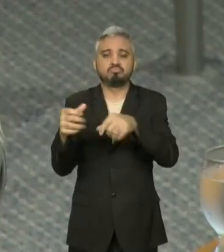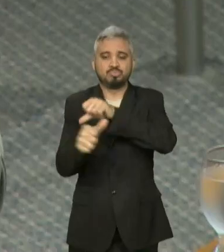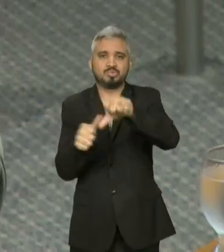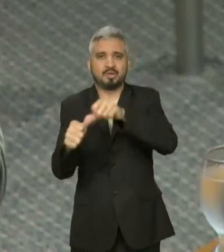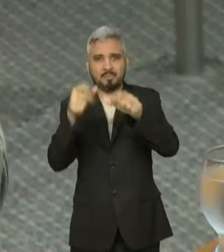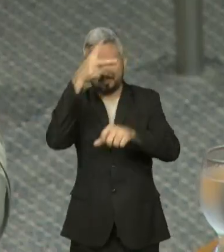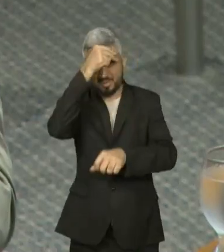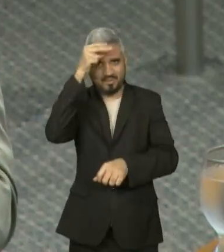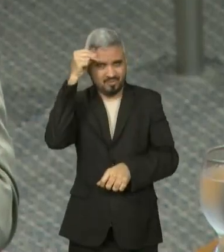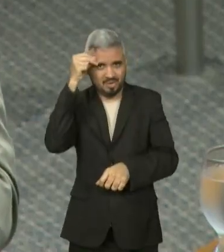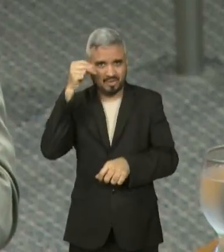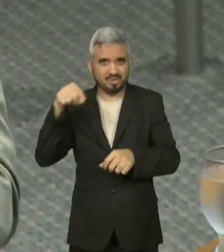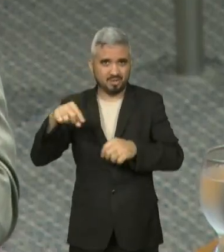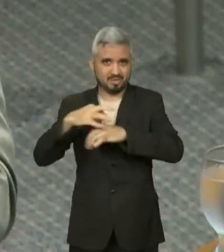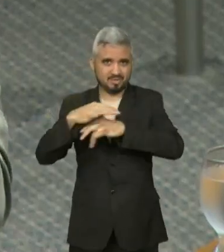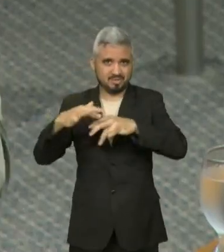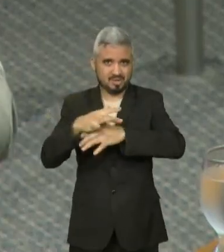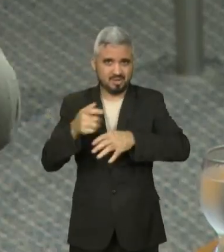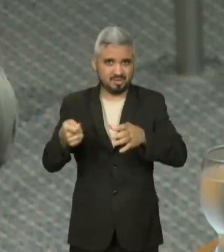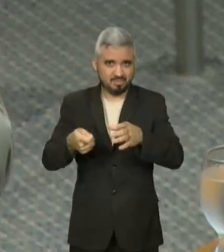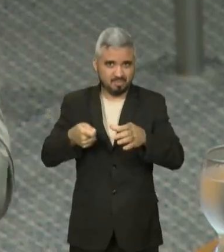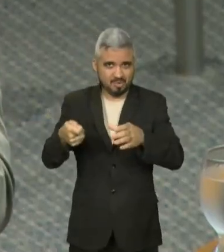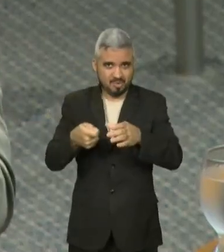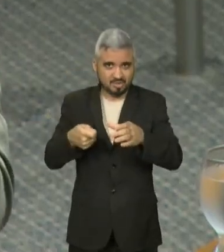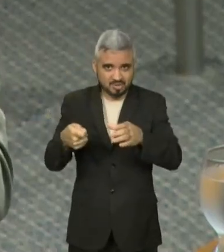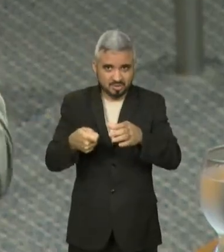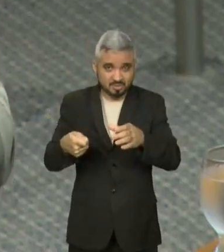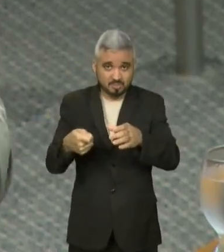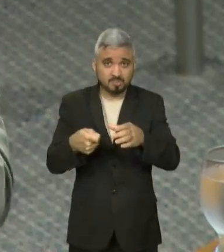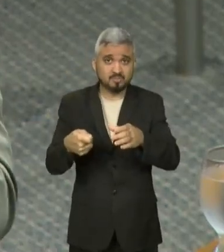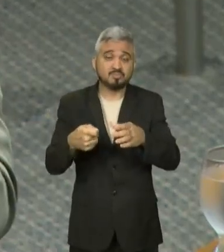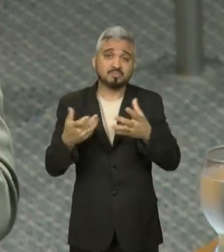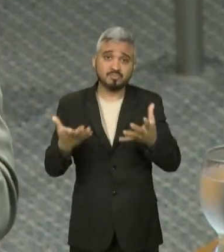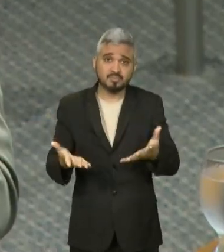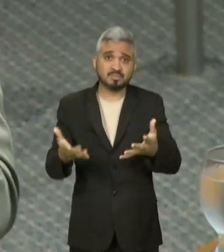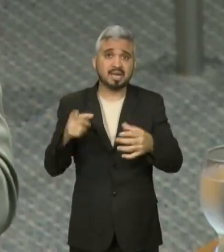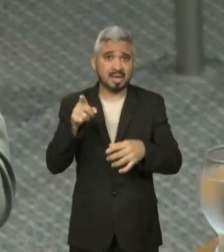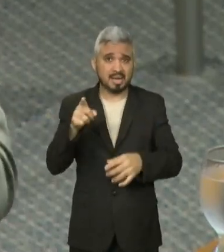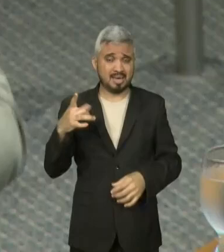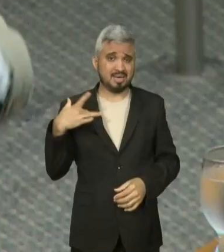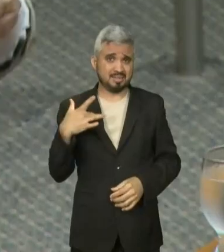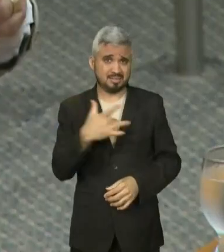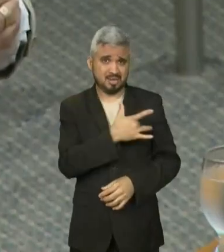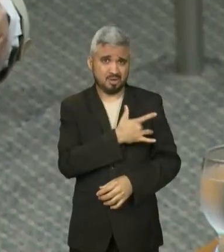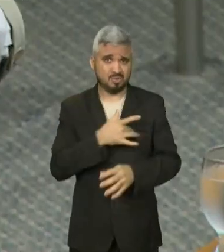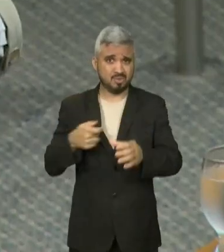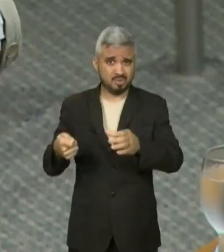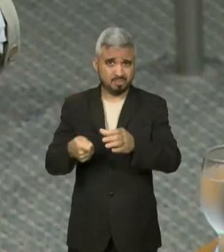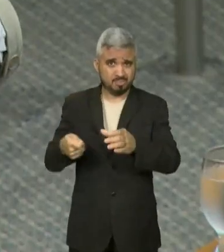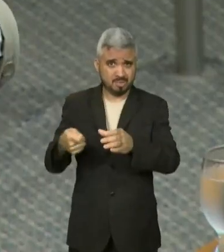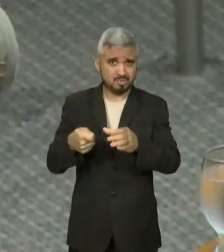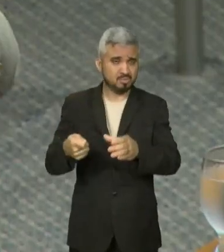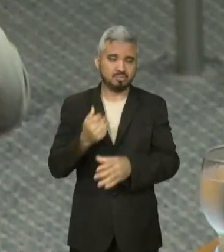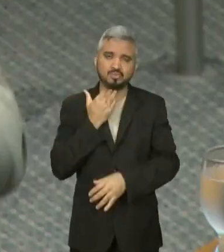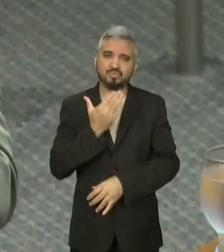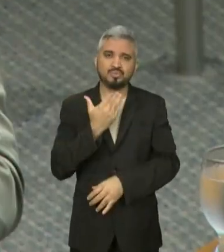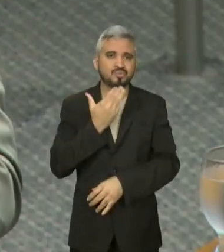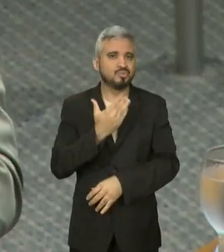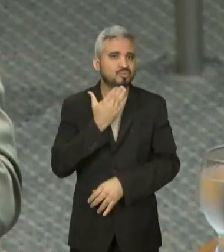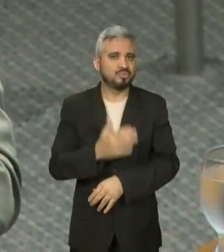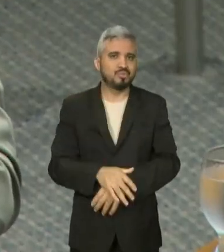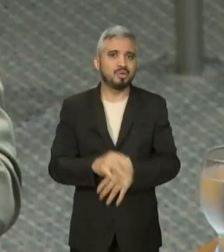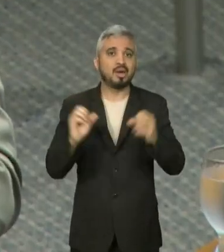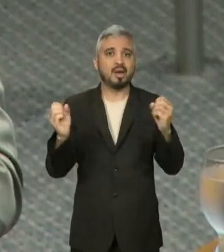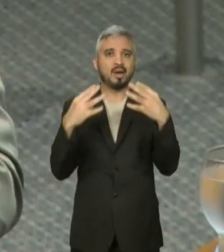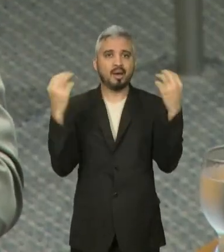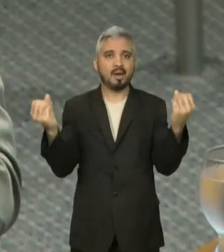ser mostrado, a realidade. Então, a saúde de Poção de Pedra não existe. A ambulância de lá de Poção de Pedra está quebrada vários dias